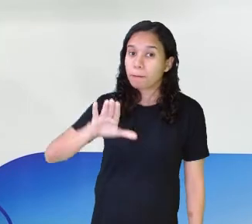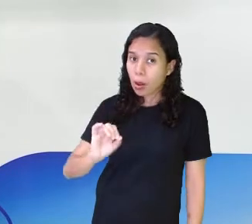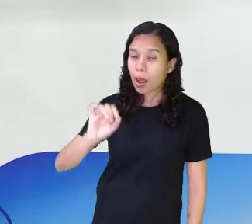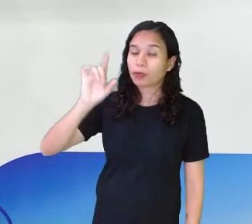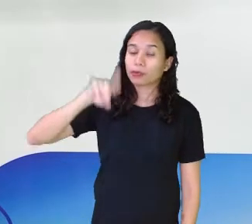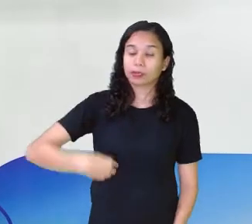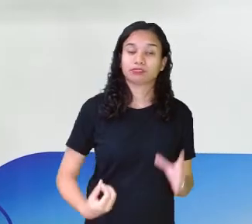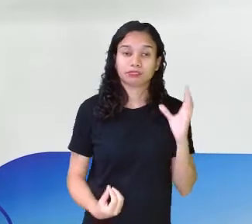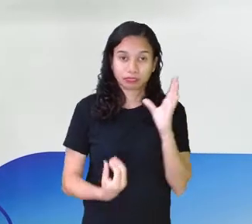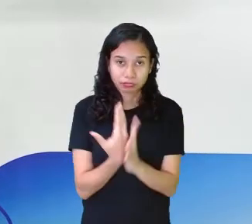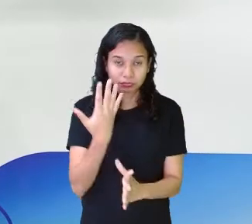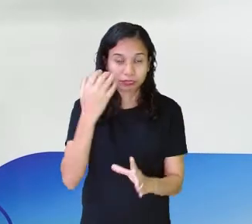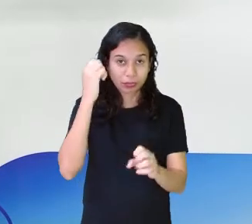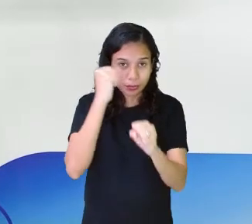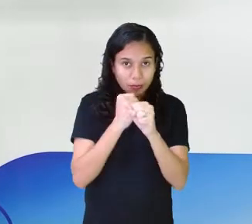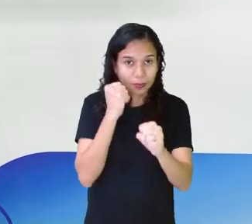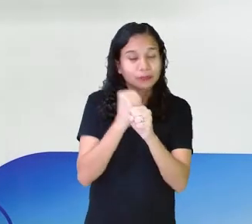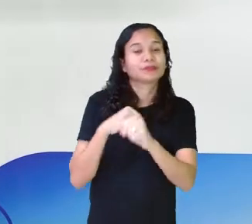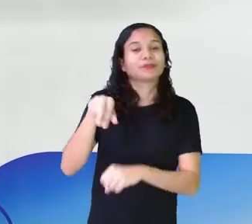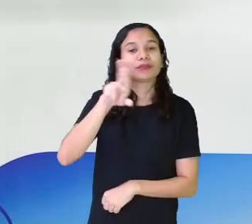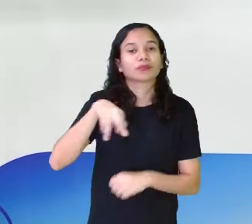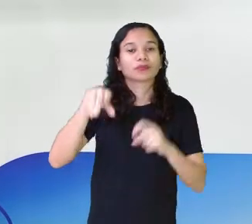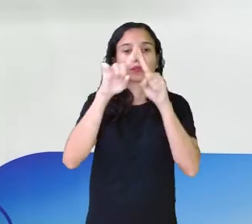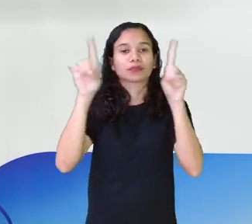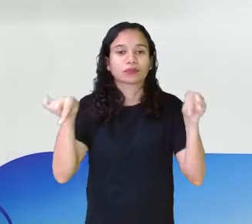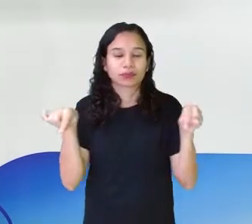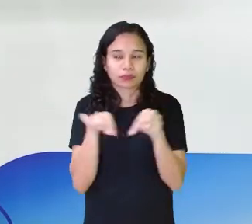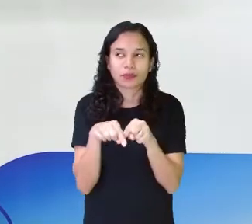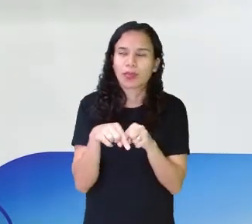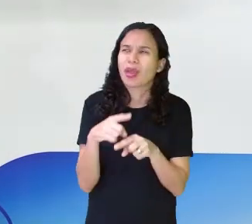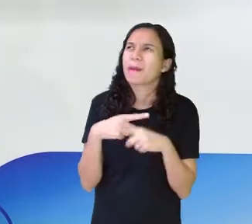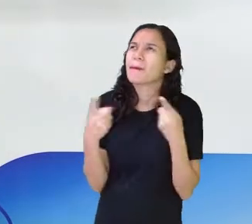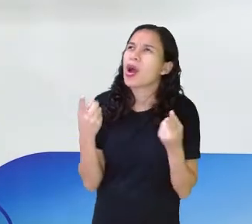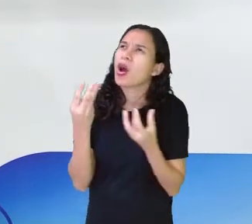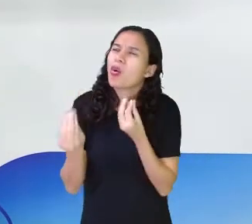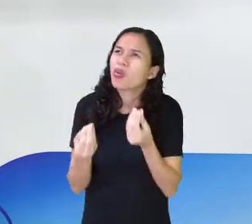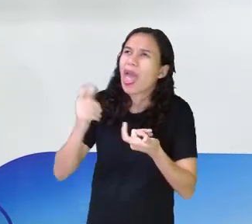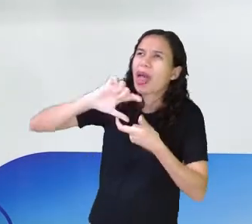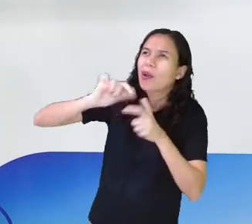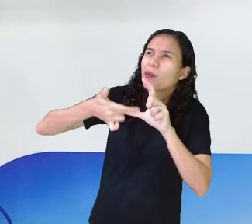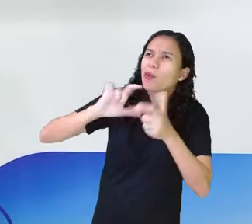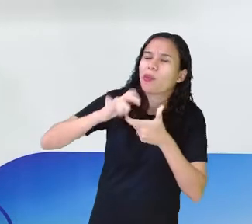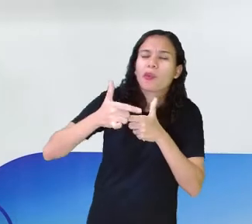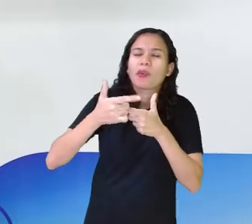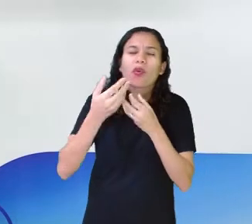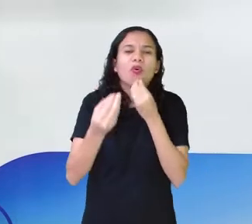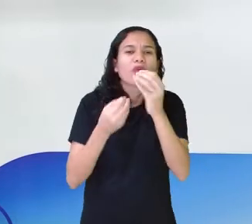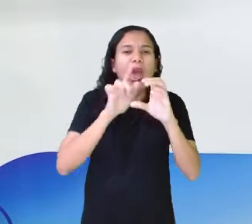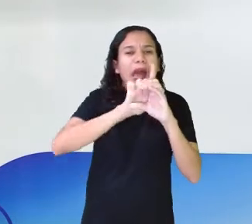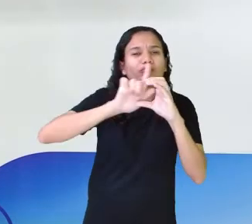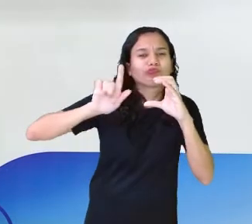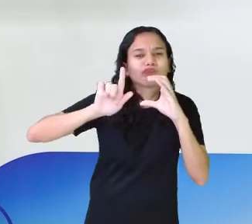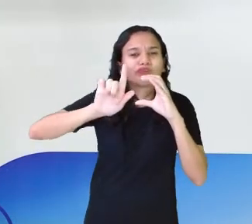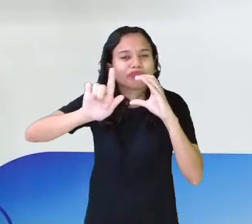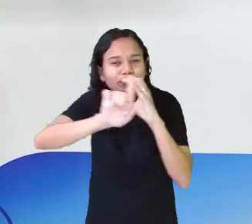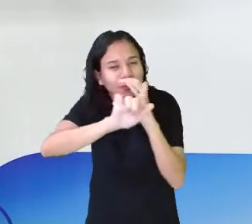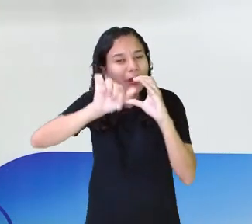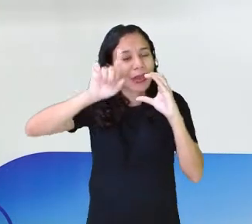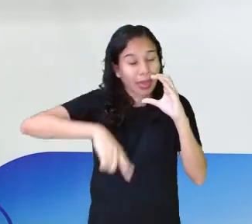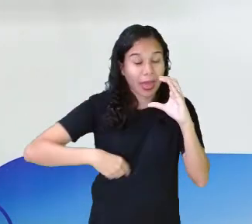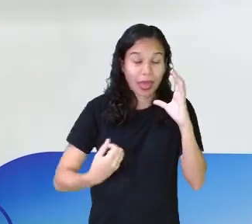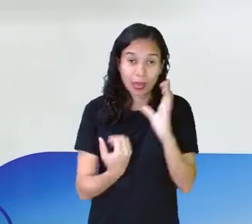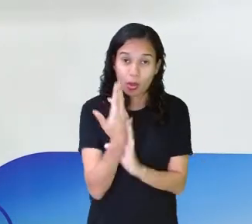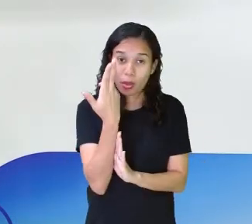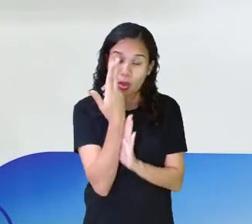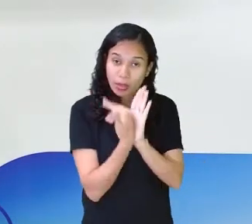são construídas a partir de figuras planas. Professor, e o que são sólidos geométricos? São figuras